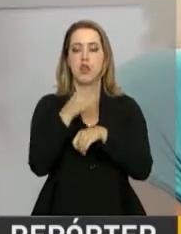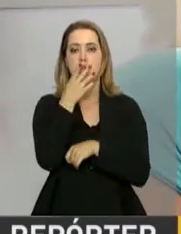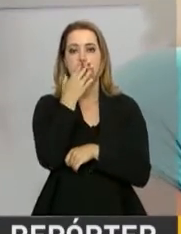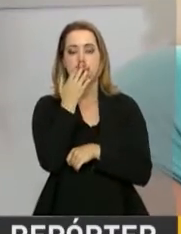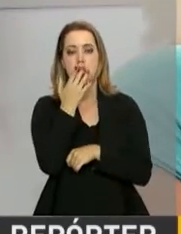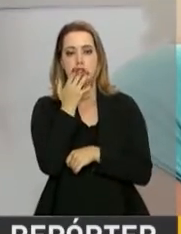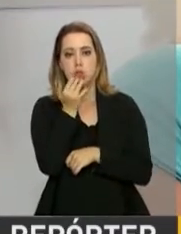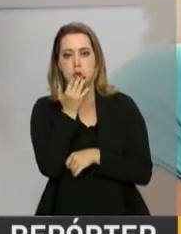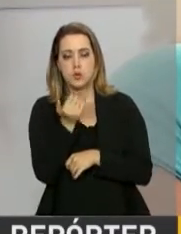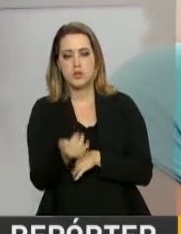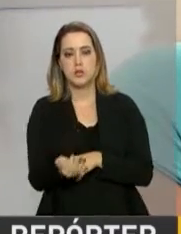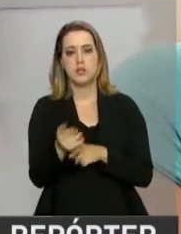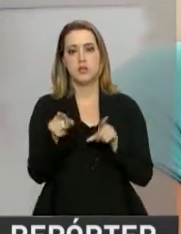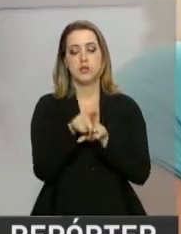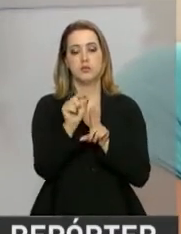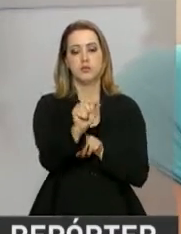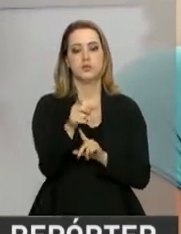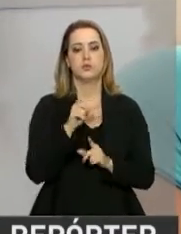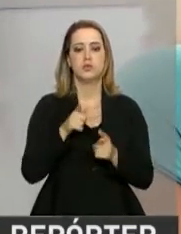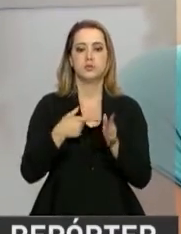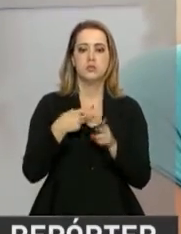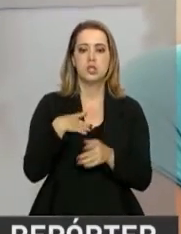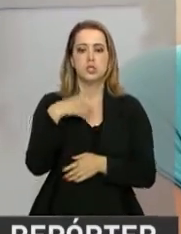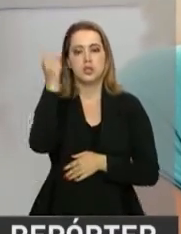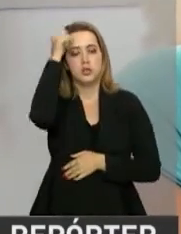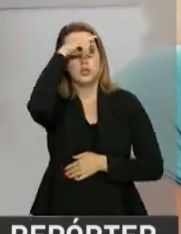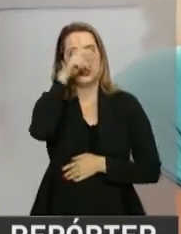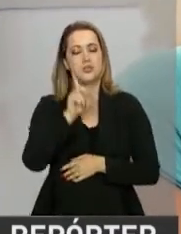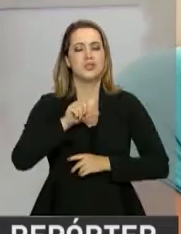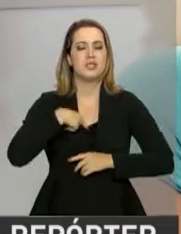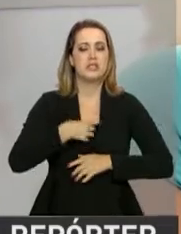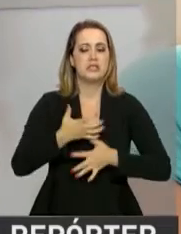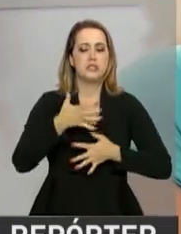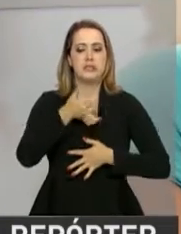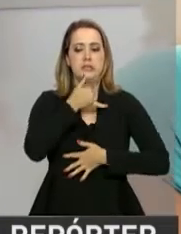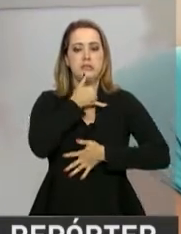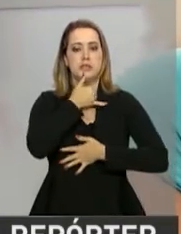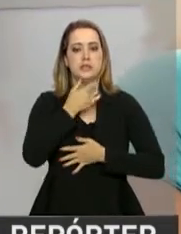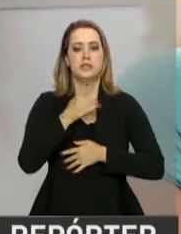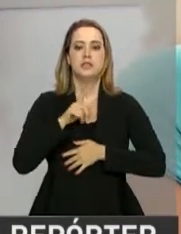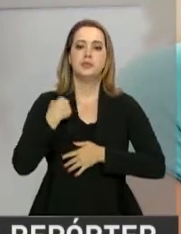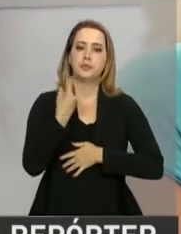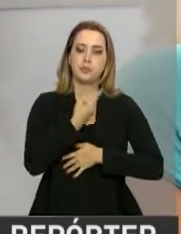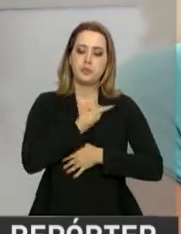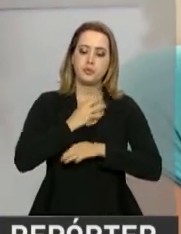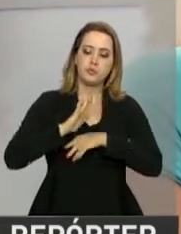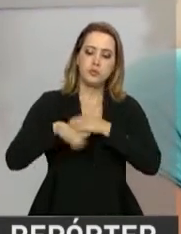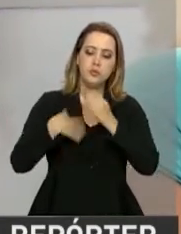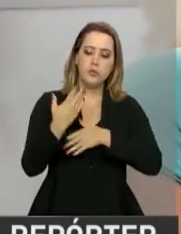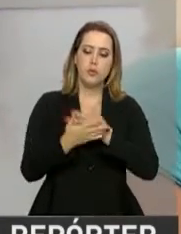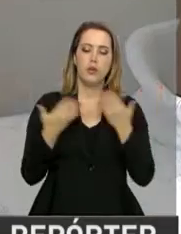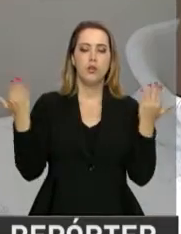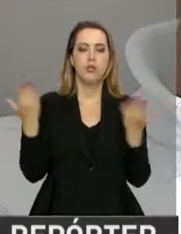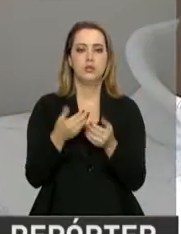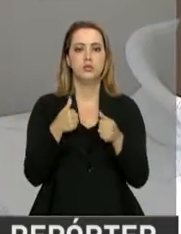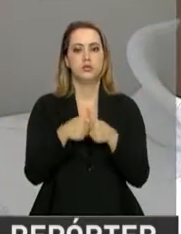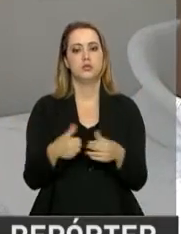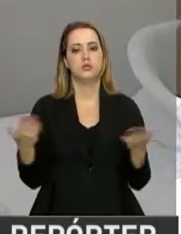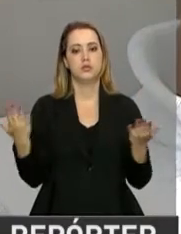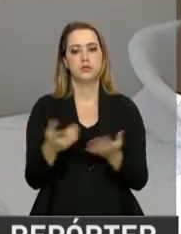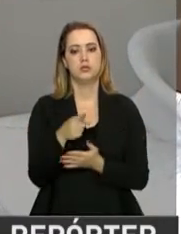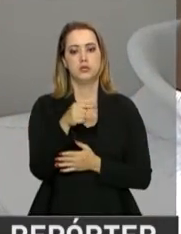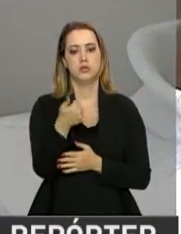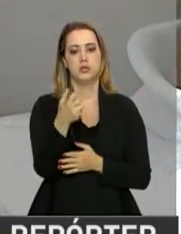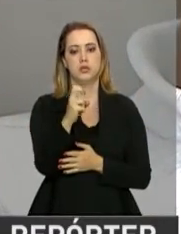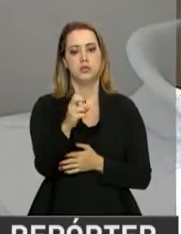gente ficou muito abatido. Mas depois, Deus deu uma coragem a gente continuou. E aqui nós estamos. Daniel, de